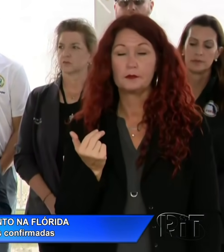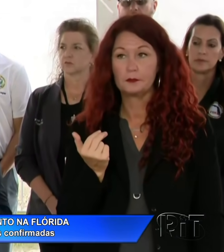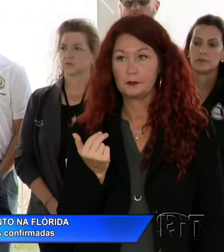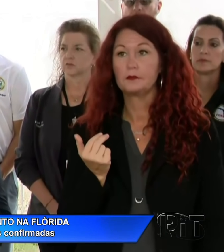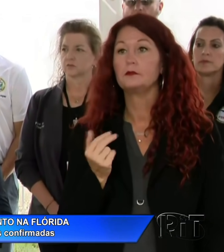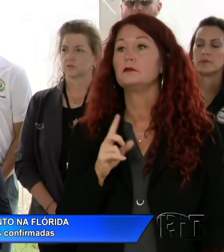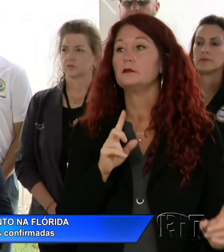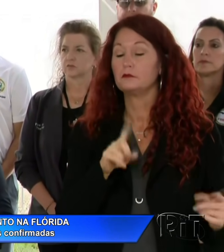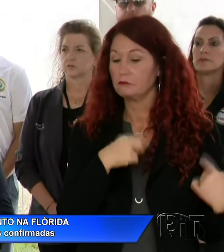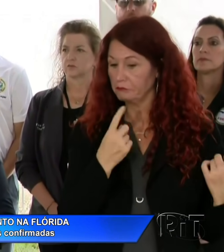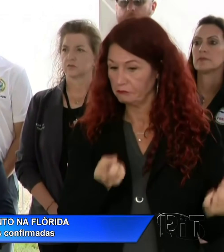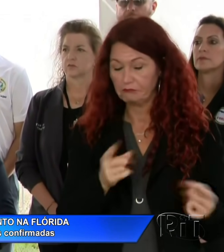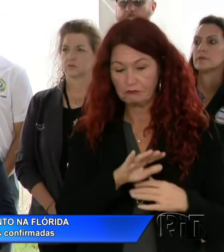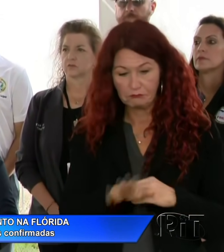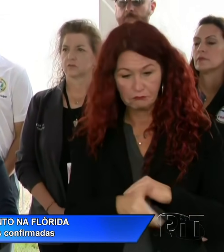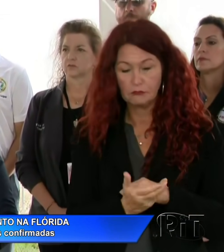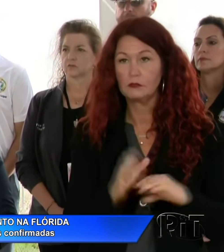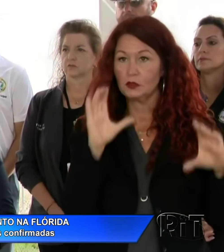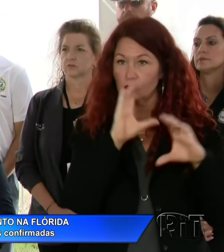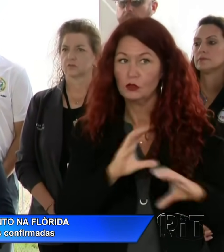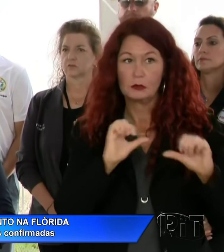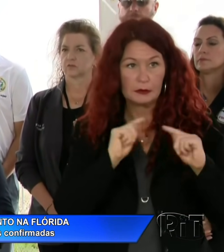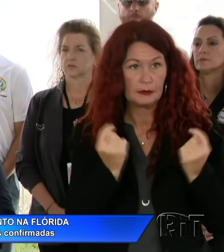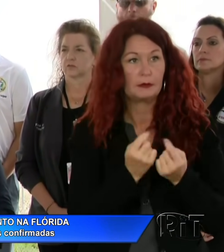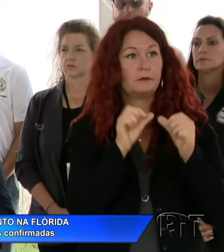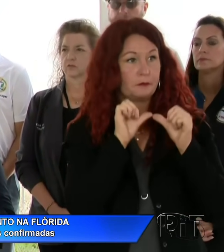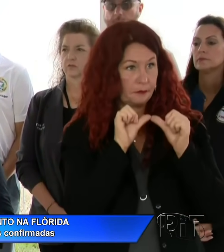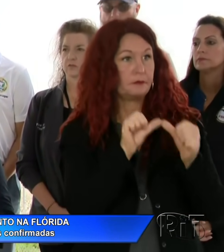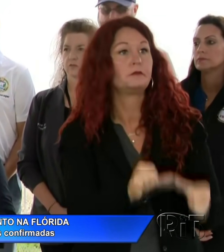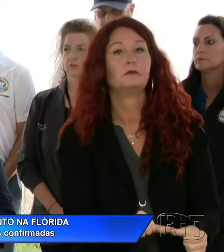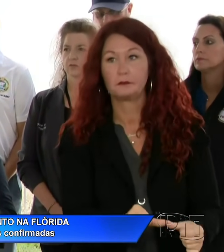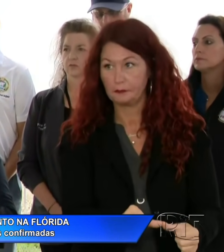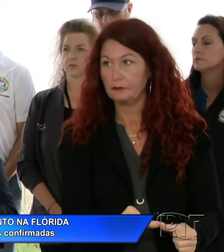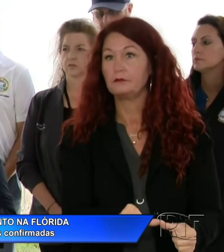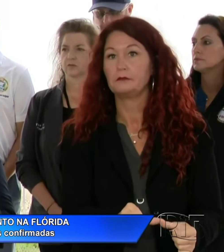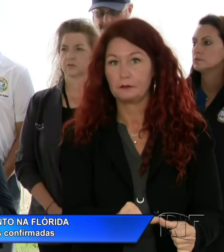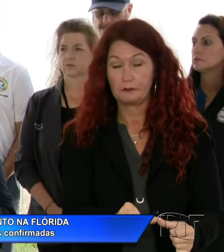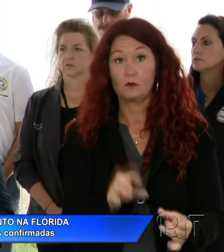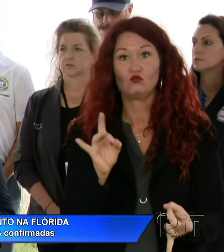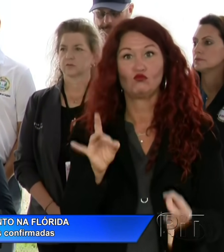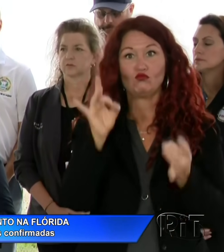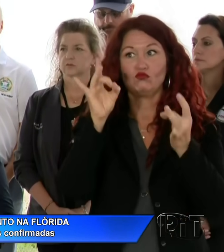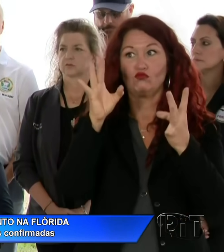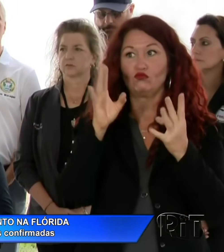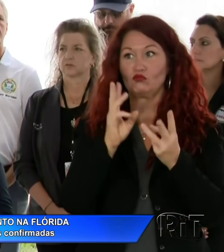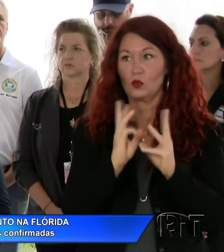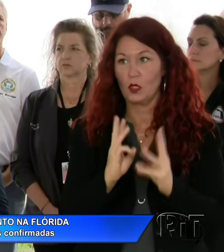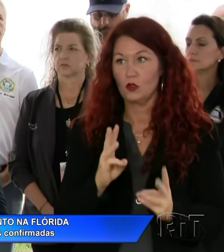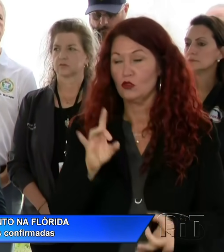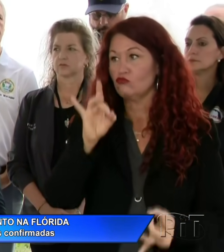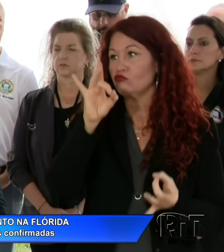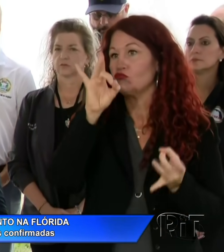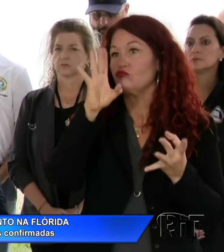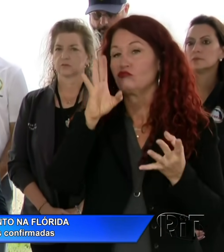A busca e o resgate continuaram ativos durante a noite e as equipes seguem em condições extremamente adversas e desafiadoras em